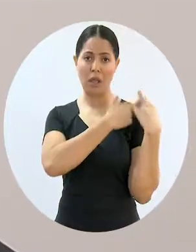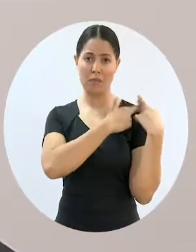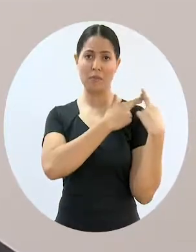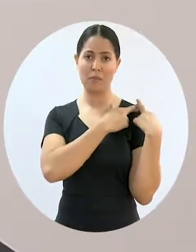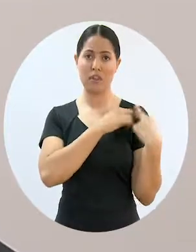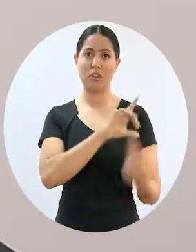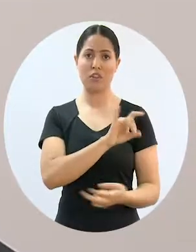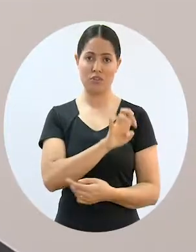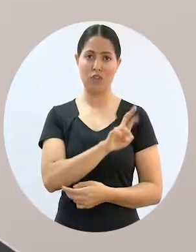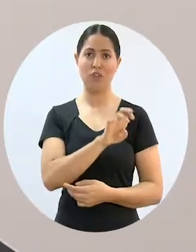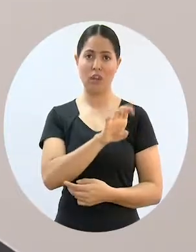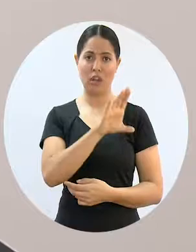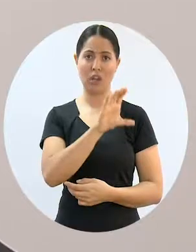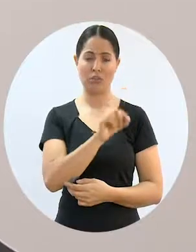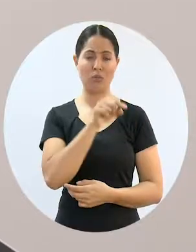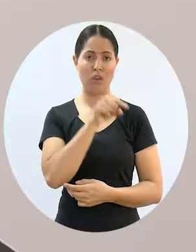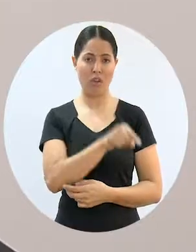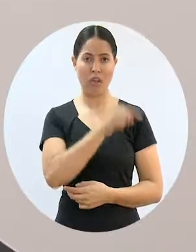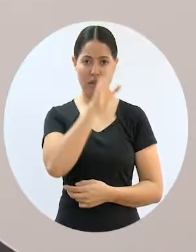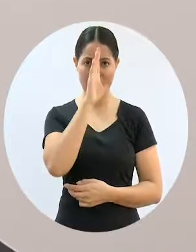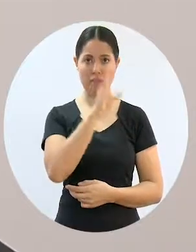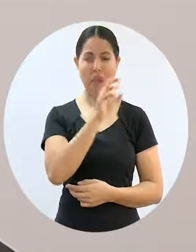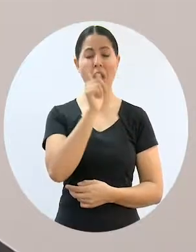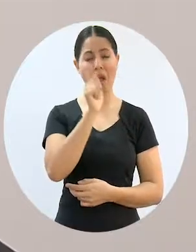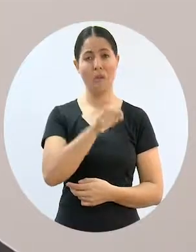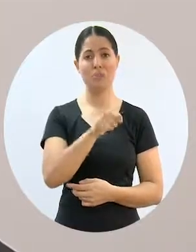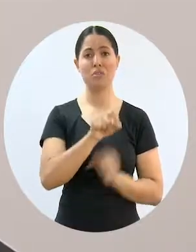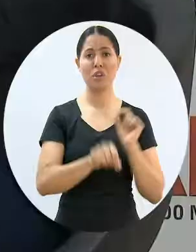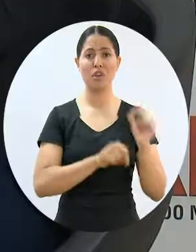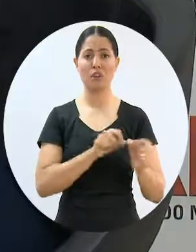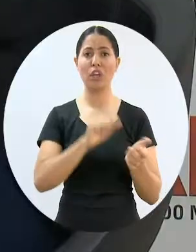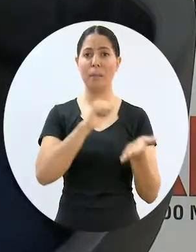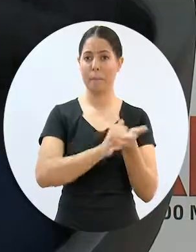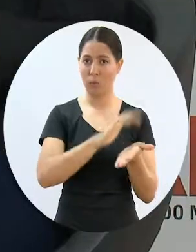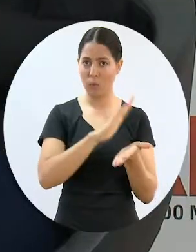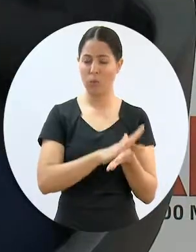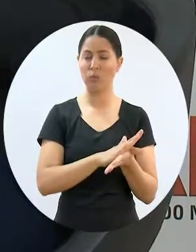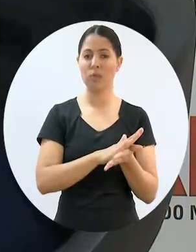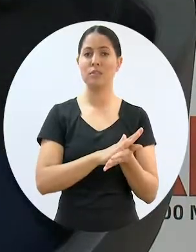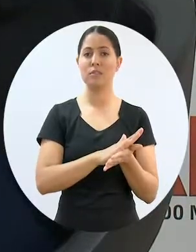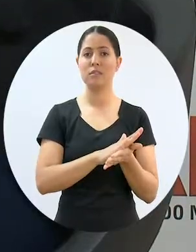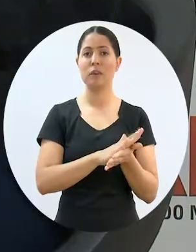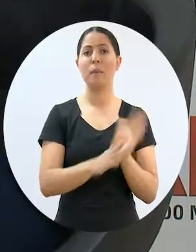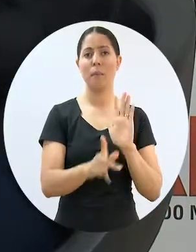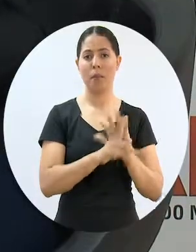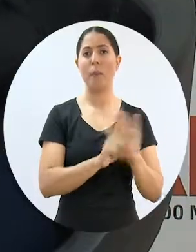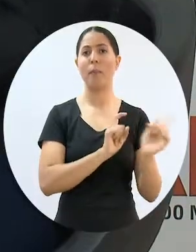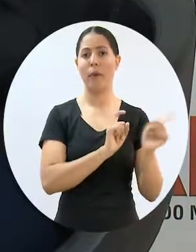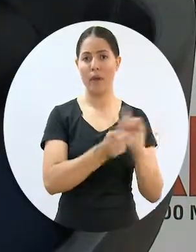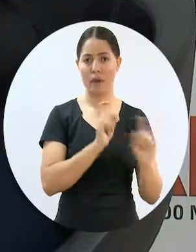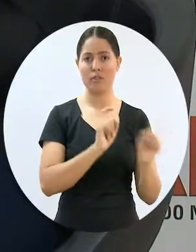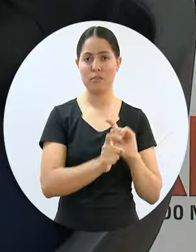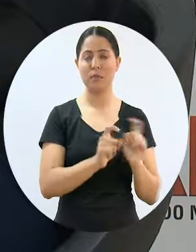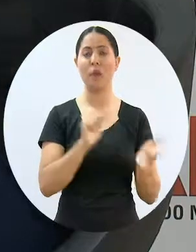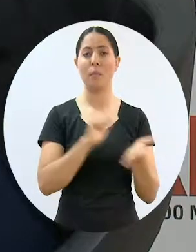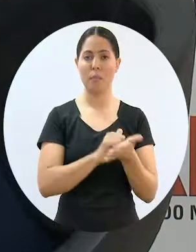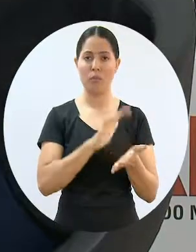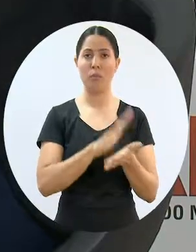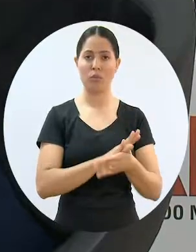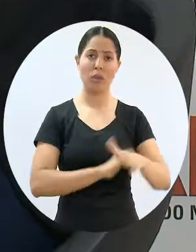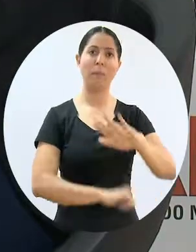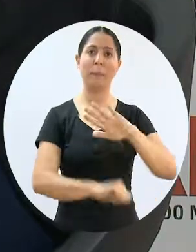o responsável direto, a fonte poluidora, aí sim é possível aplicar multas de caráter